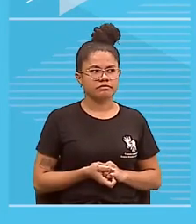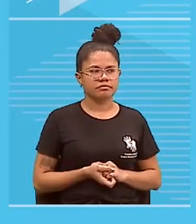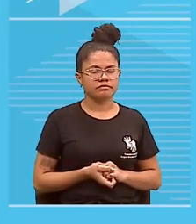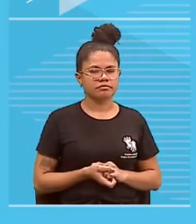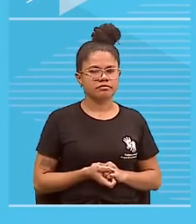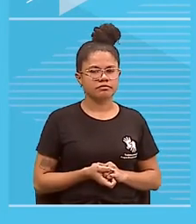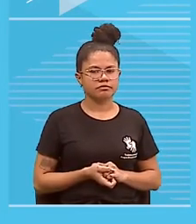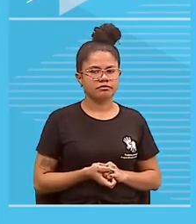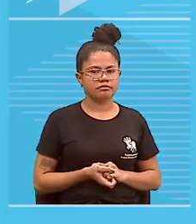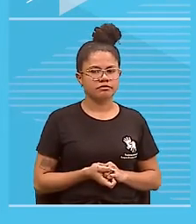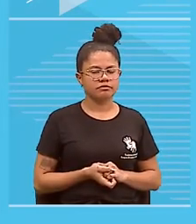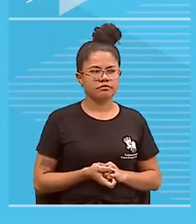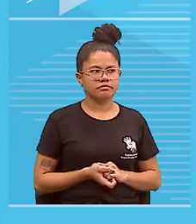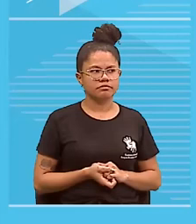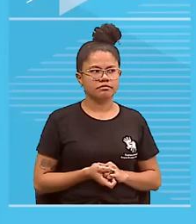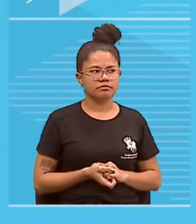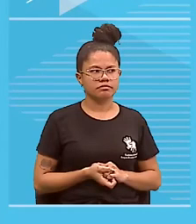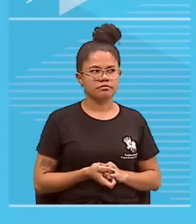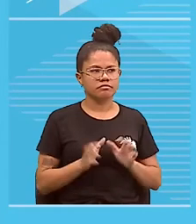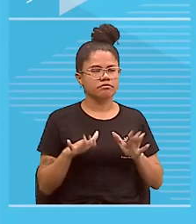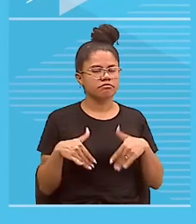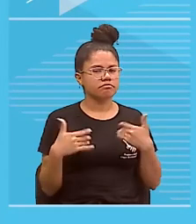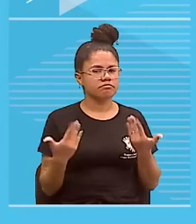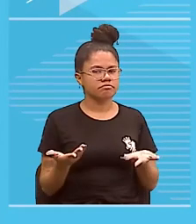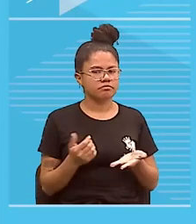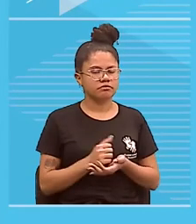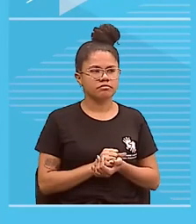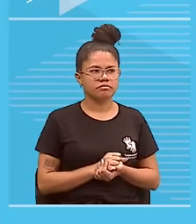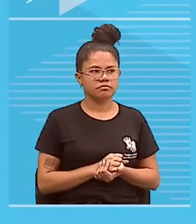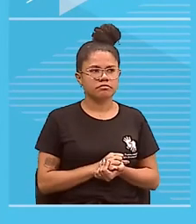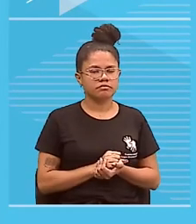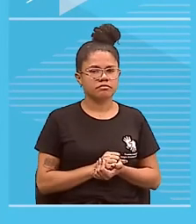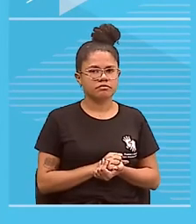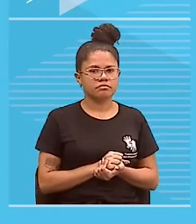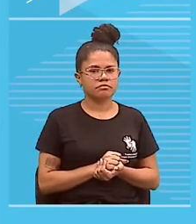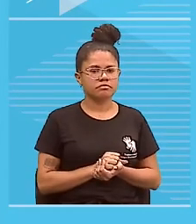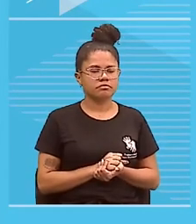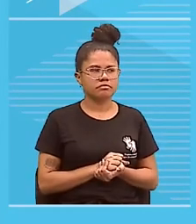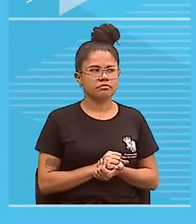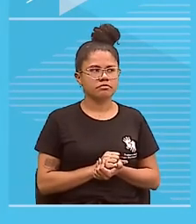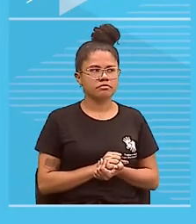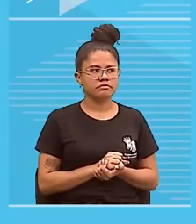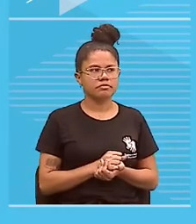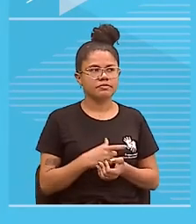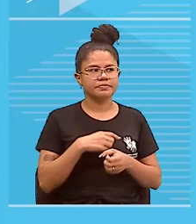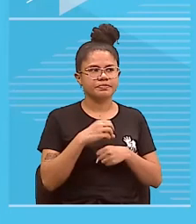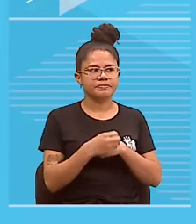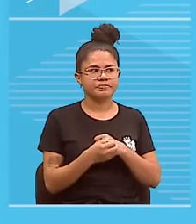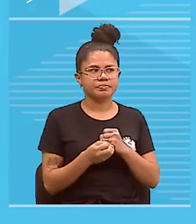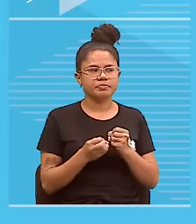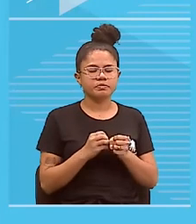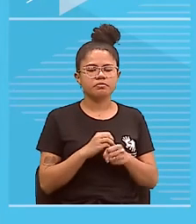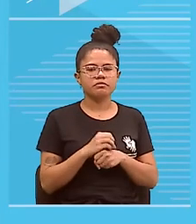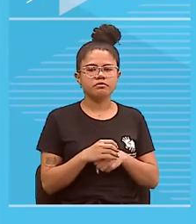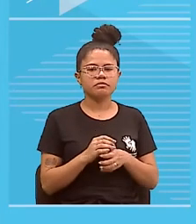a função estrutural que que ela apresenta apresenta um moléculas que tem